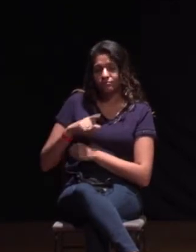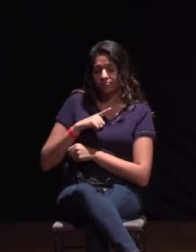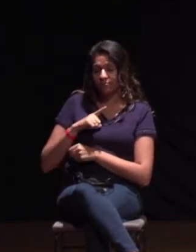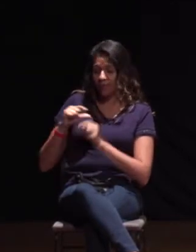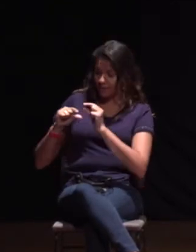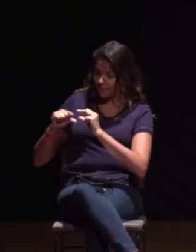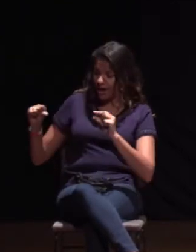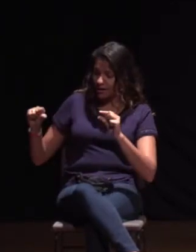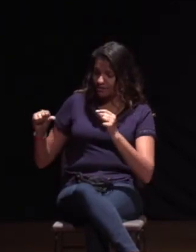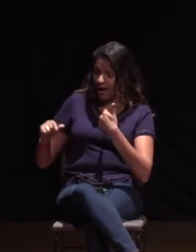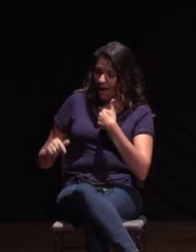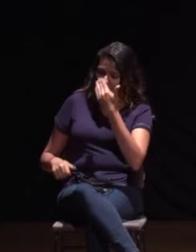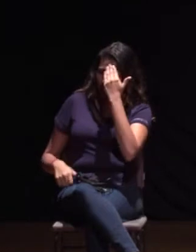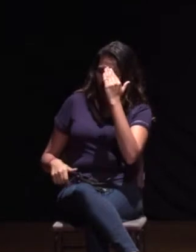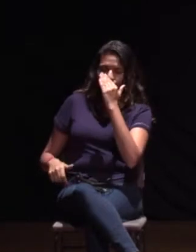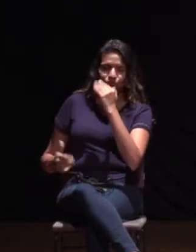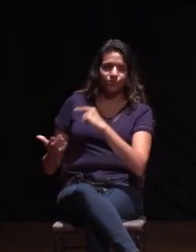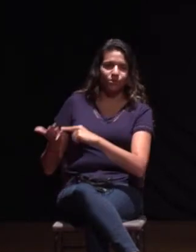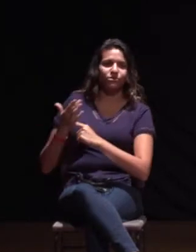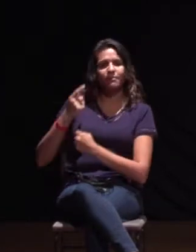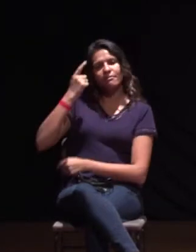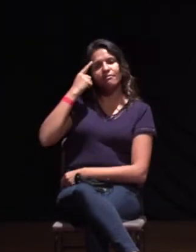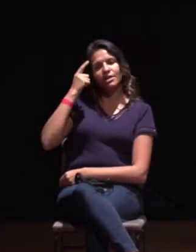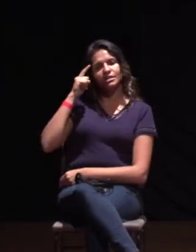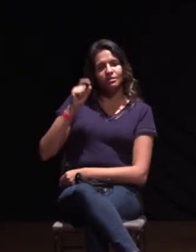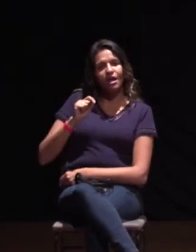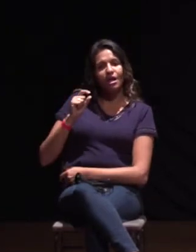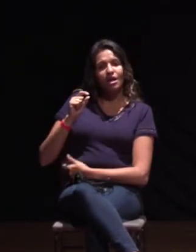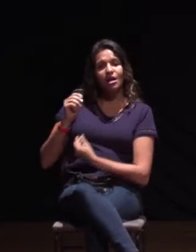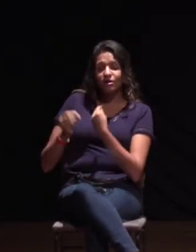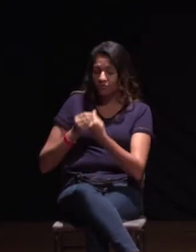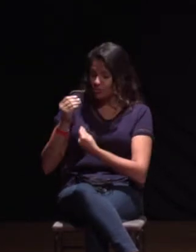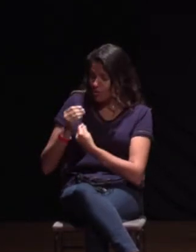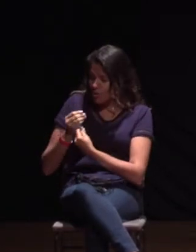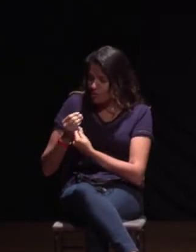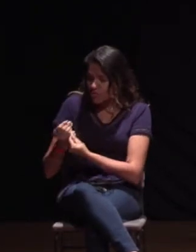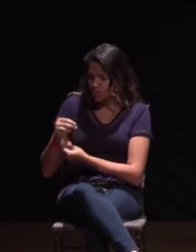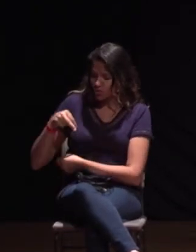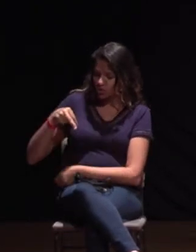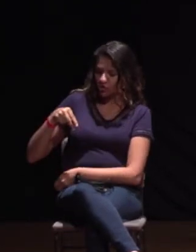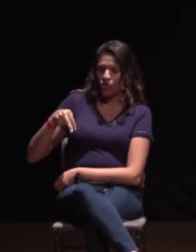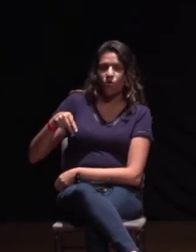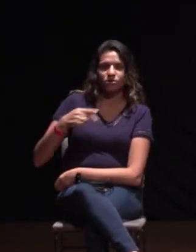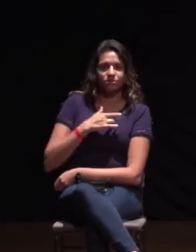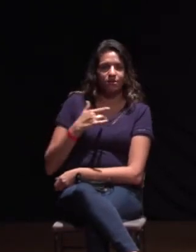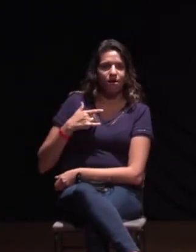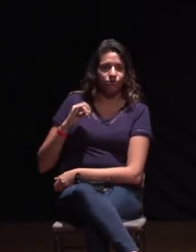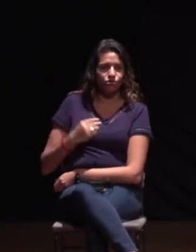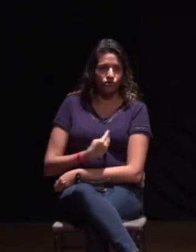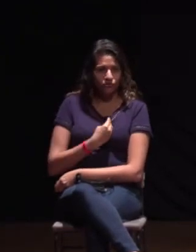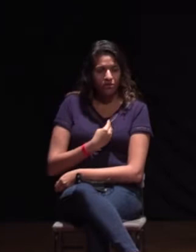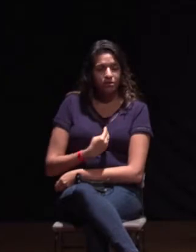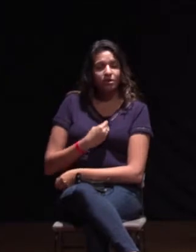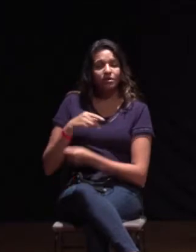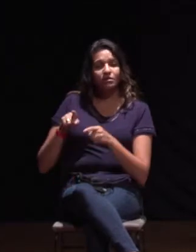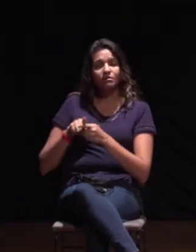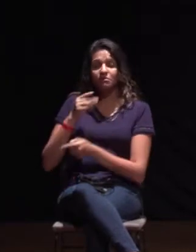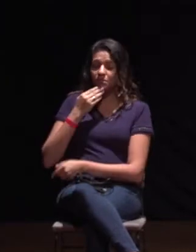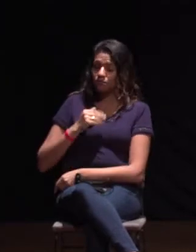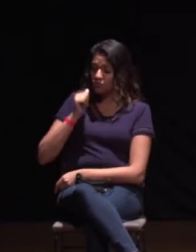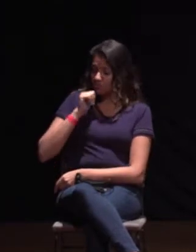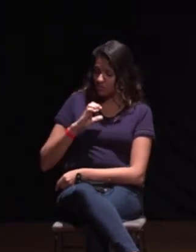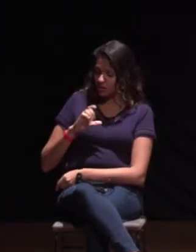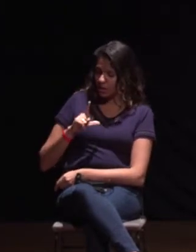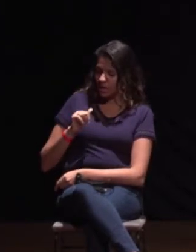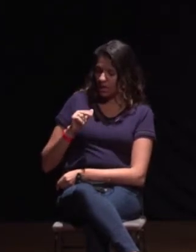ela ajuda a gente a pensar um pouco essa questão. E para a Cláudia também, em que medida, no seu